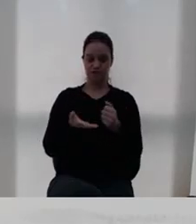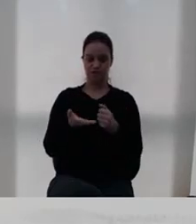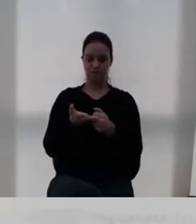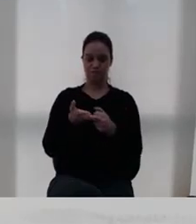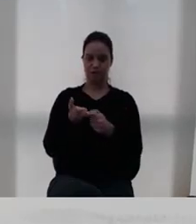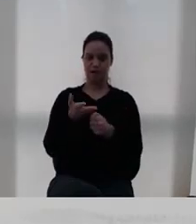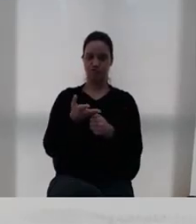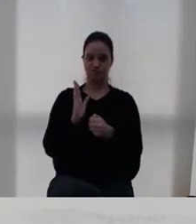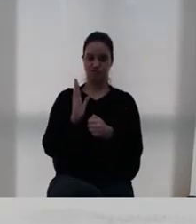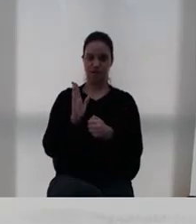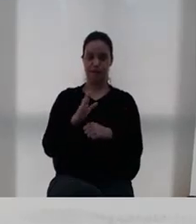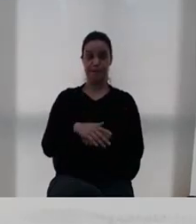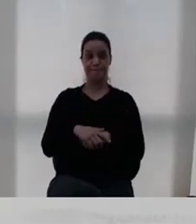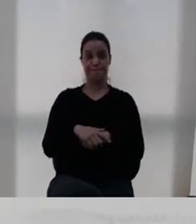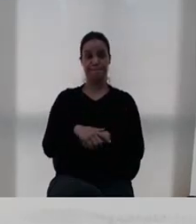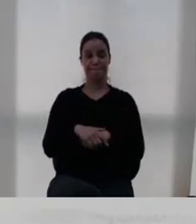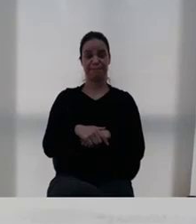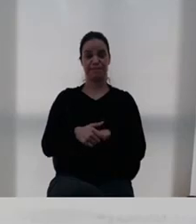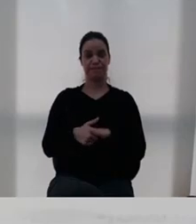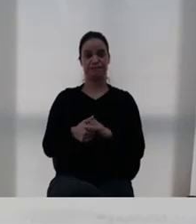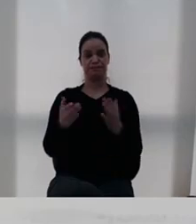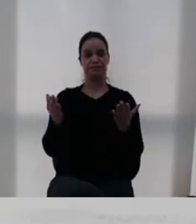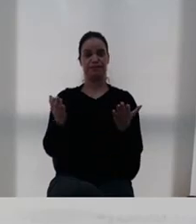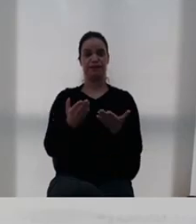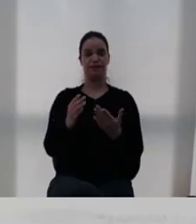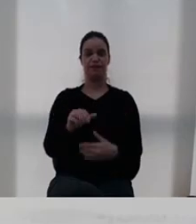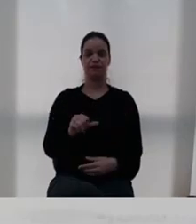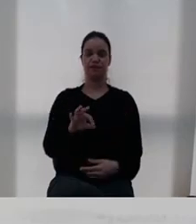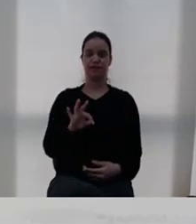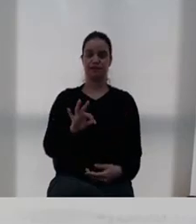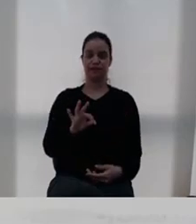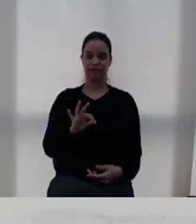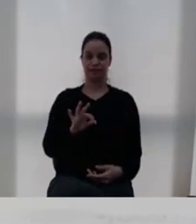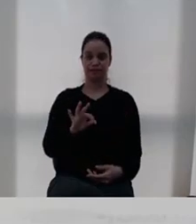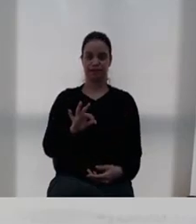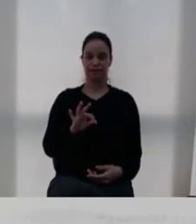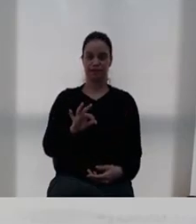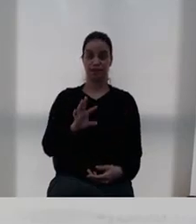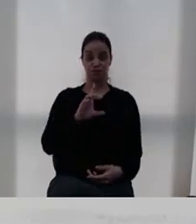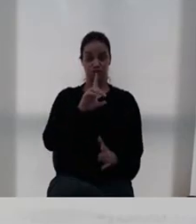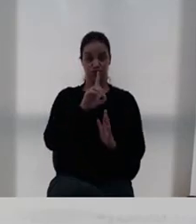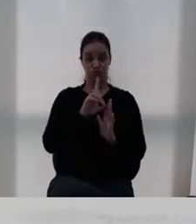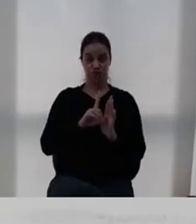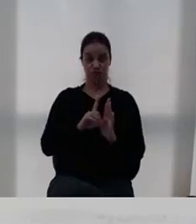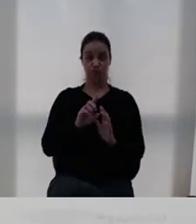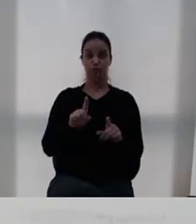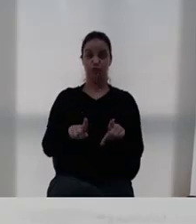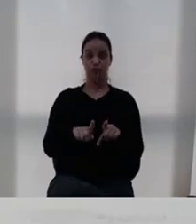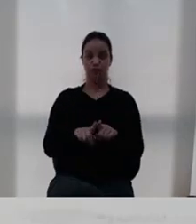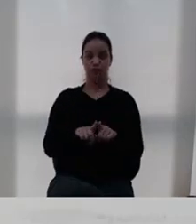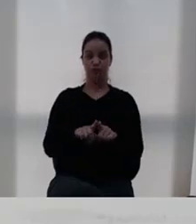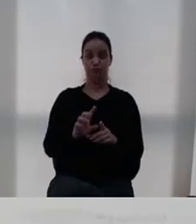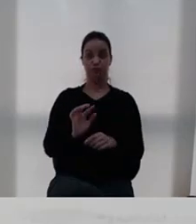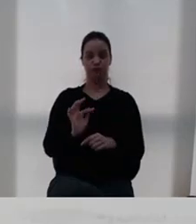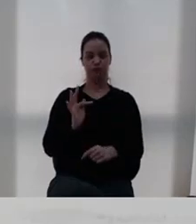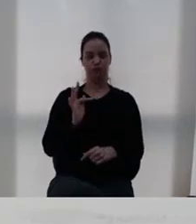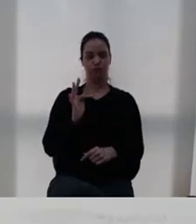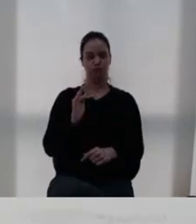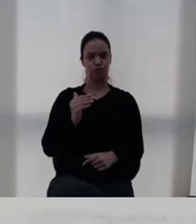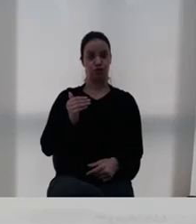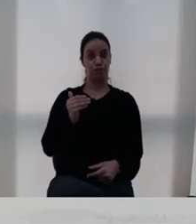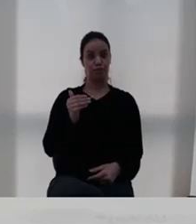oficiais, agentes, agora os ATs, os diretores em cada uma das unidades. Teremos no futuro próximo ainda